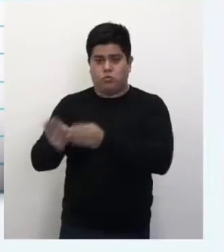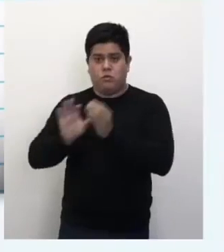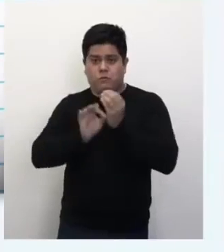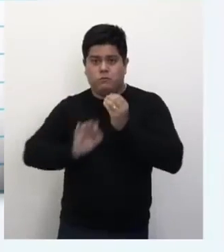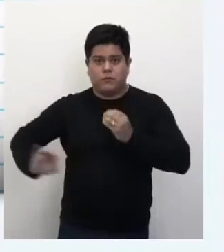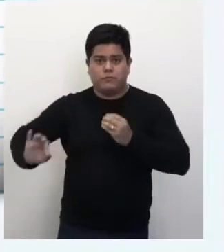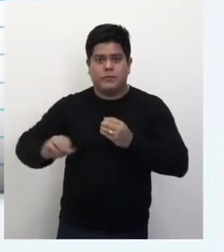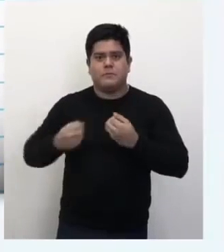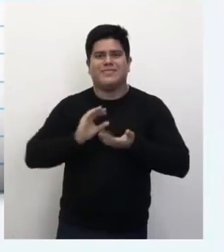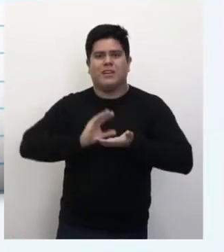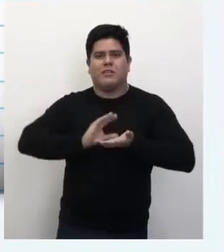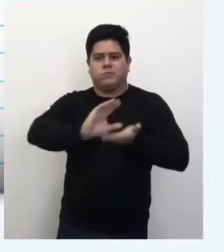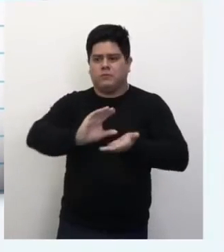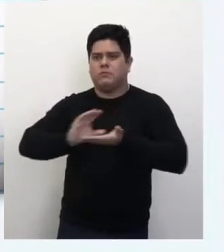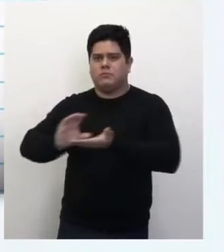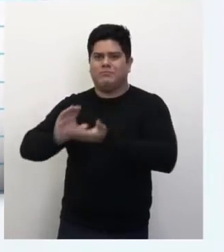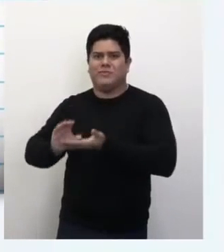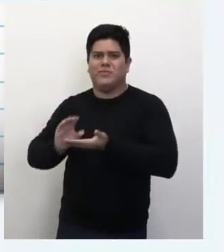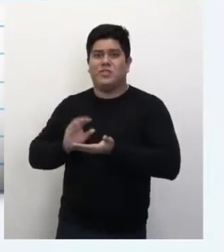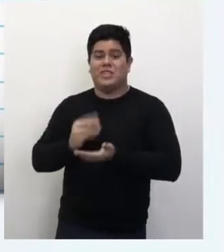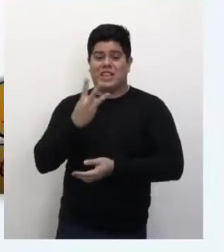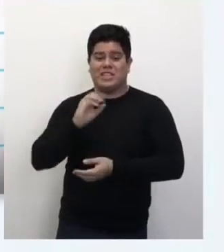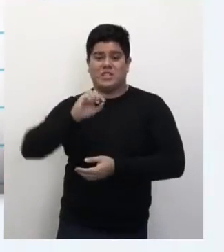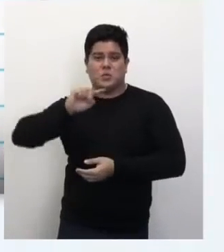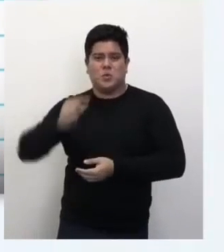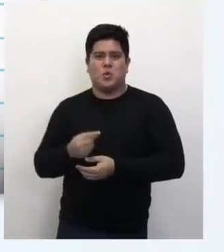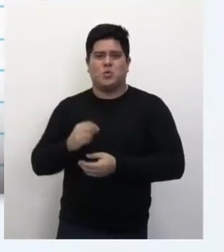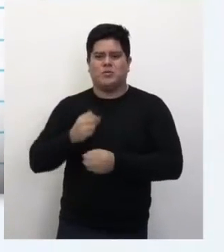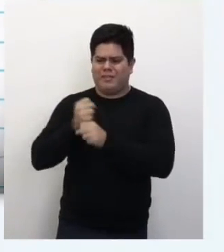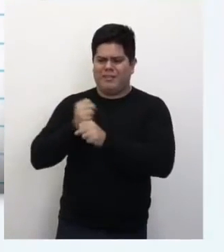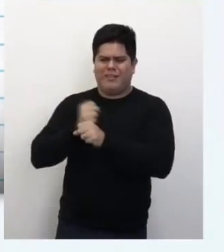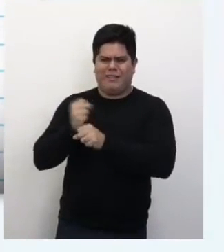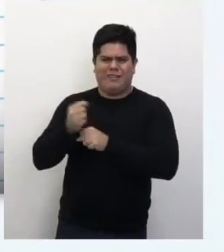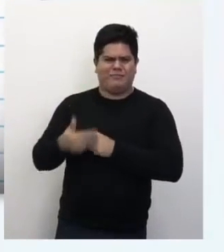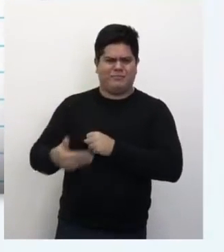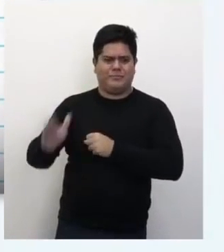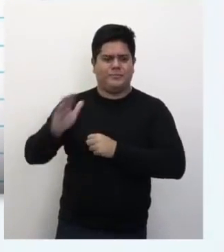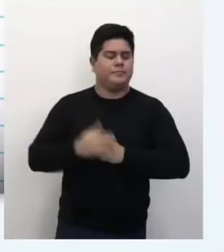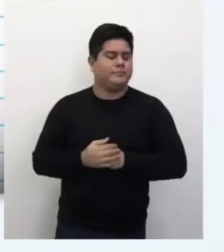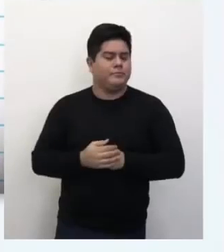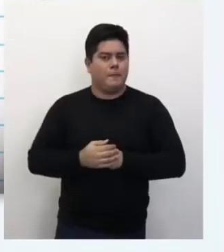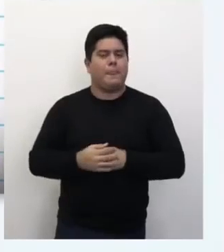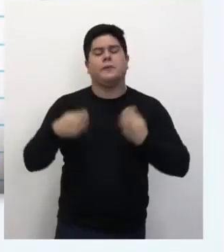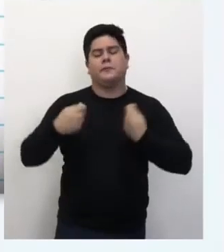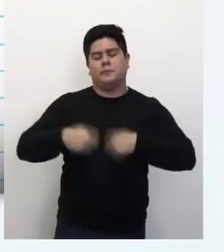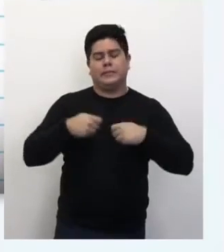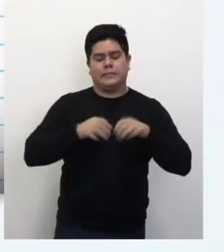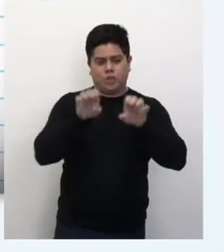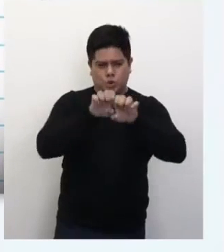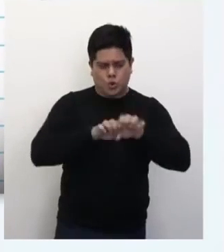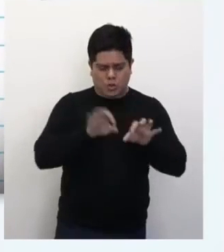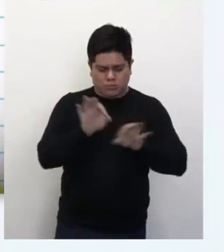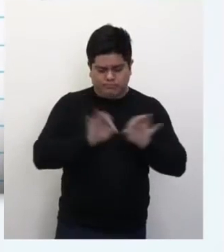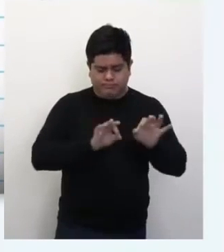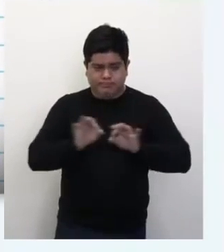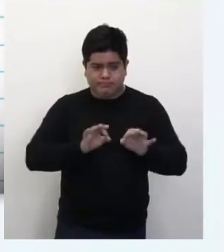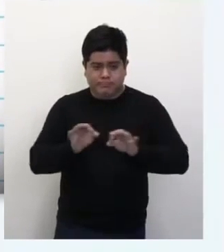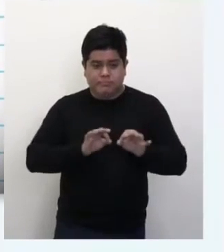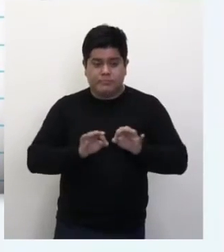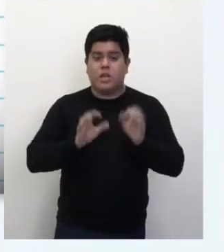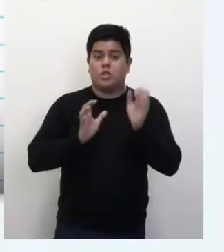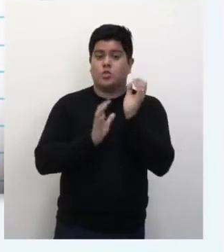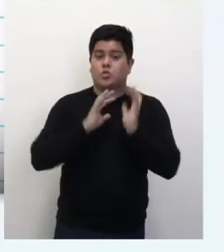bilhões de reais durante 20 anos. A infraestrutura precisa funcionar de forma sustentável, usando os recursos naturais de